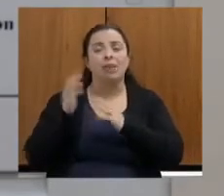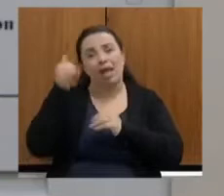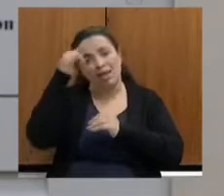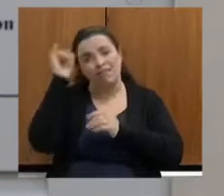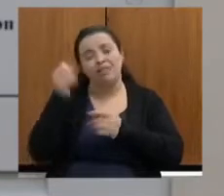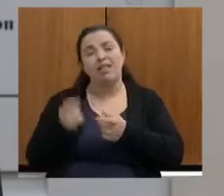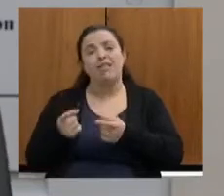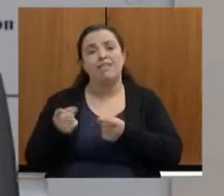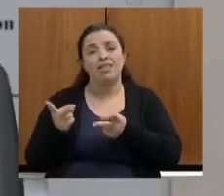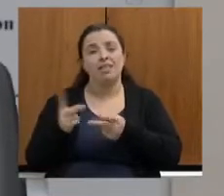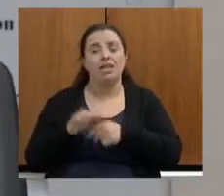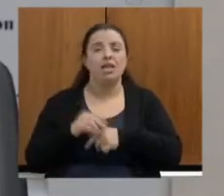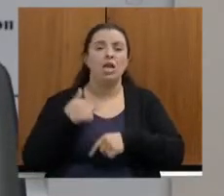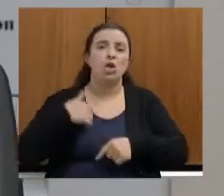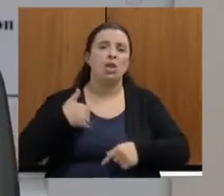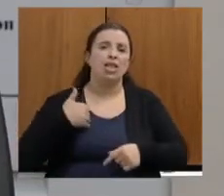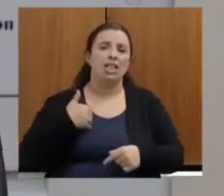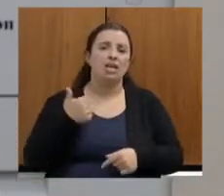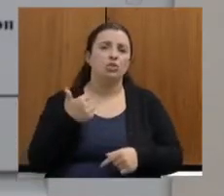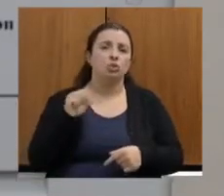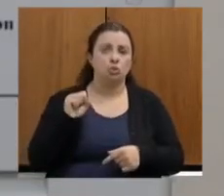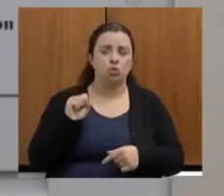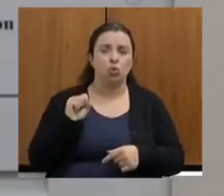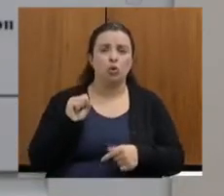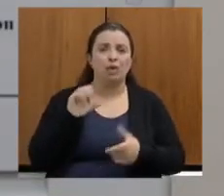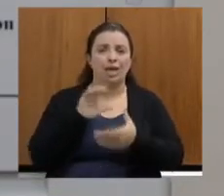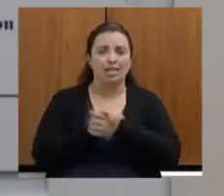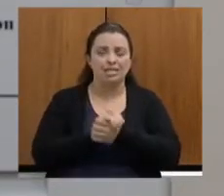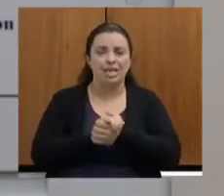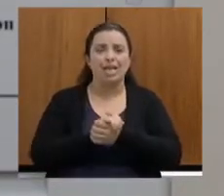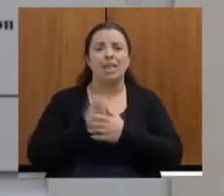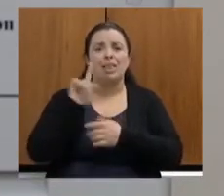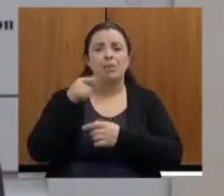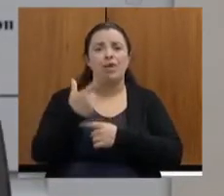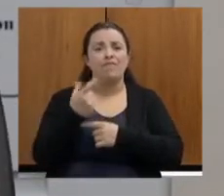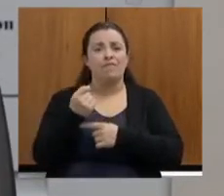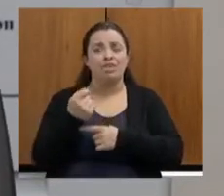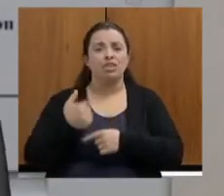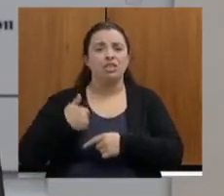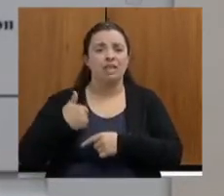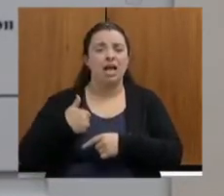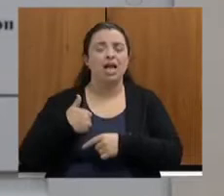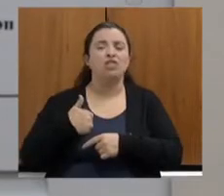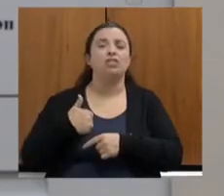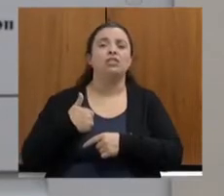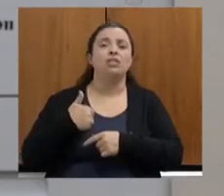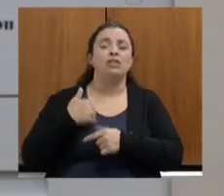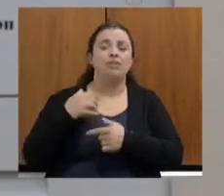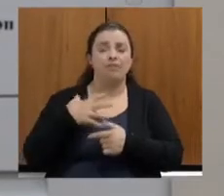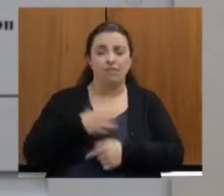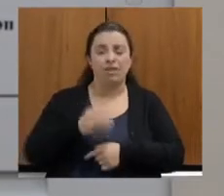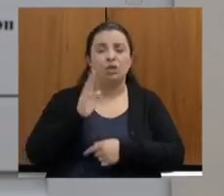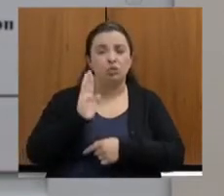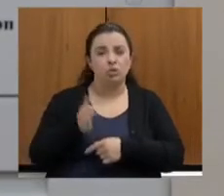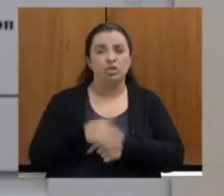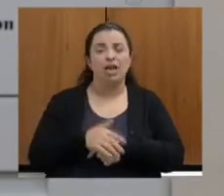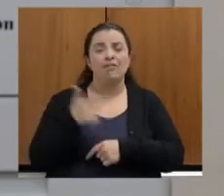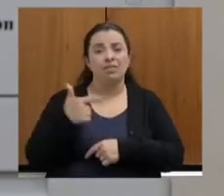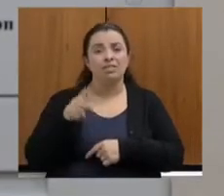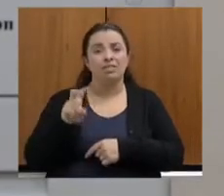nova eu tinha 17 anos Apenas quando eu casei com 20 eu já tinha uma filha 25 já tinha dois e trabalhou na roça